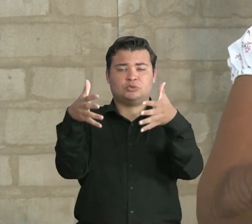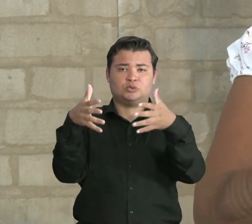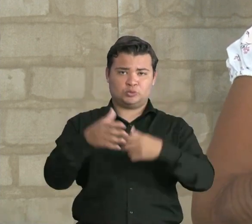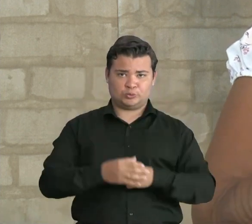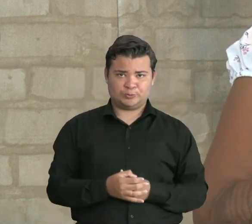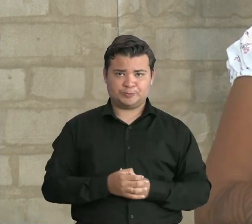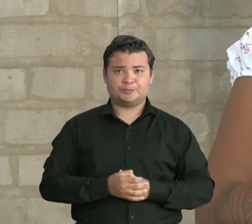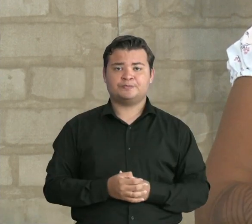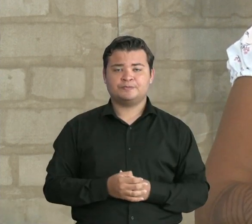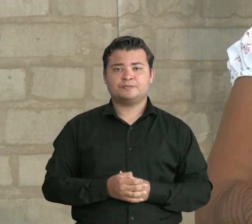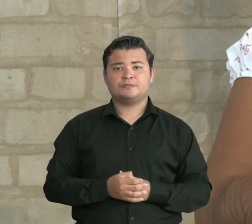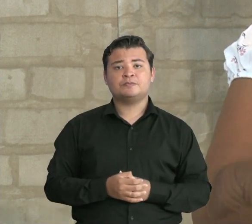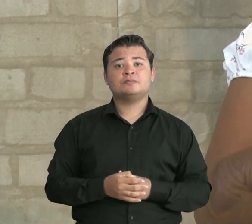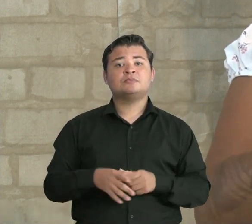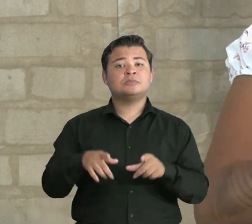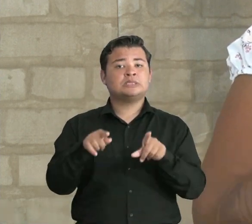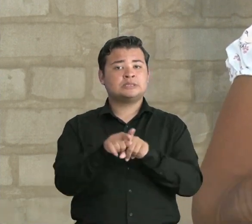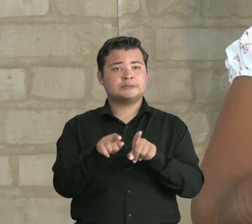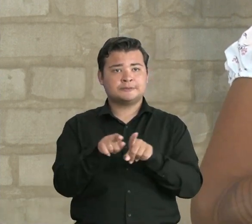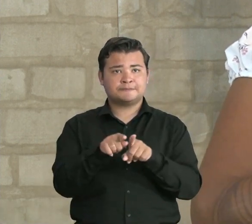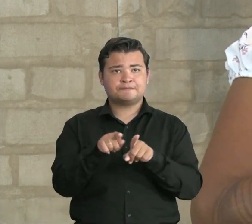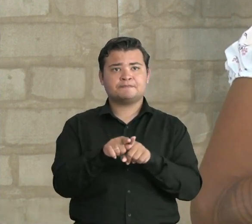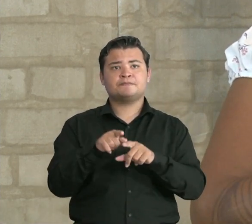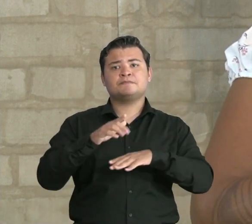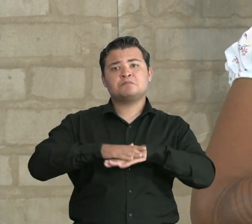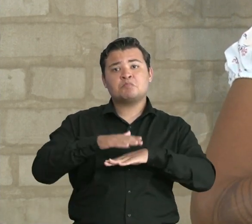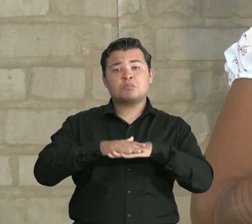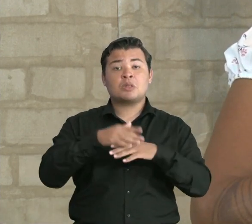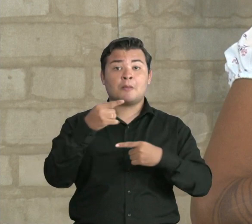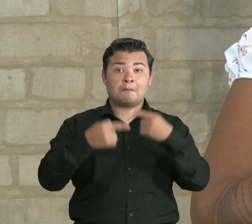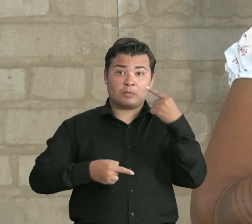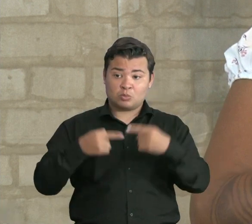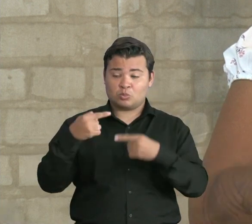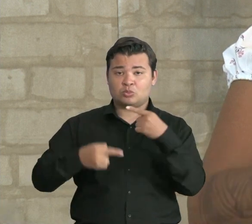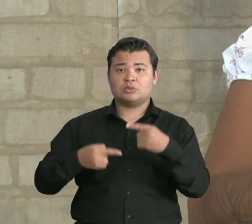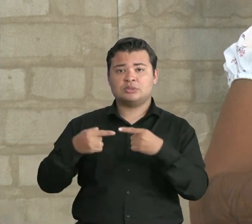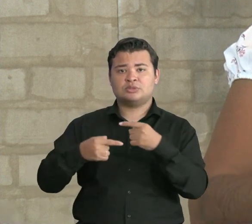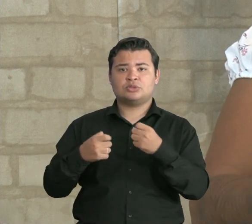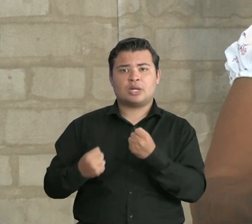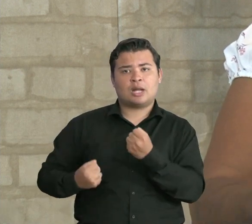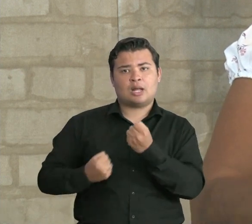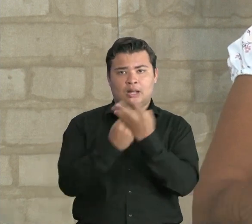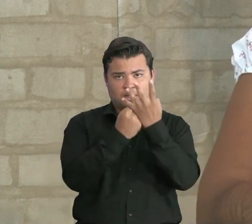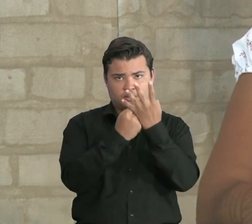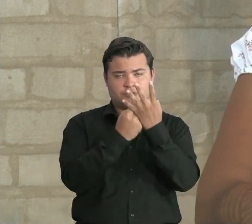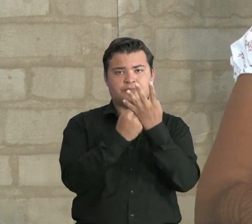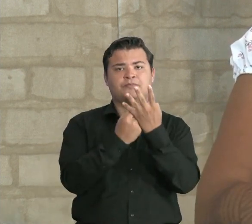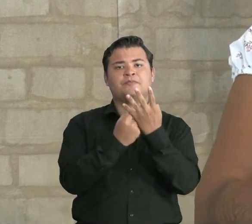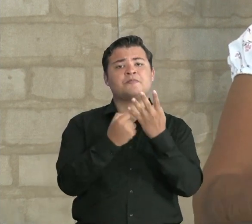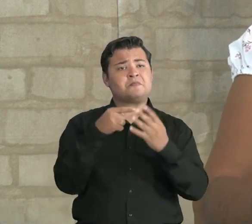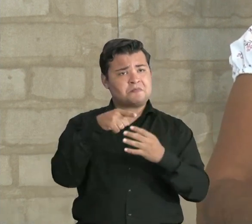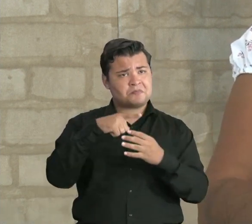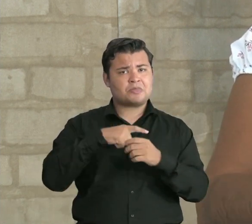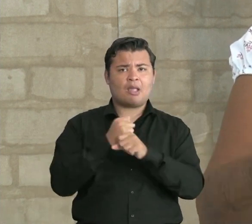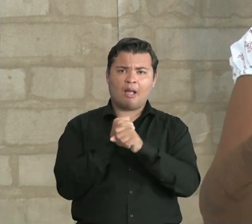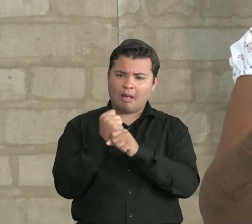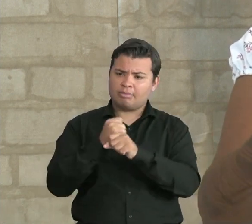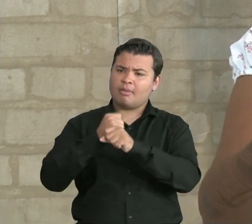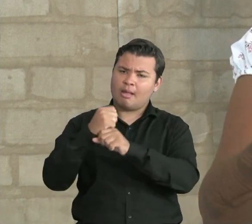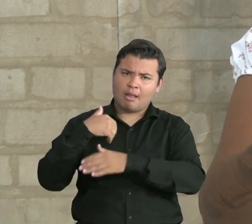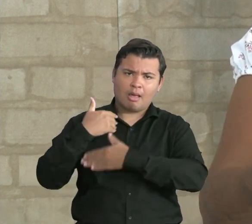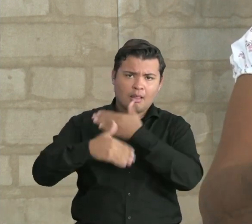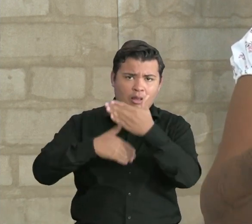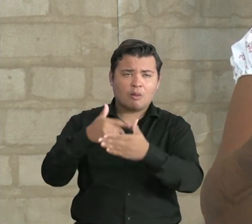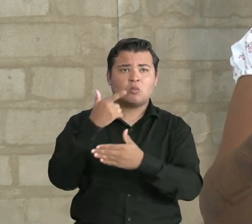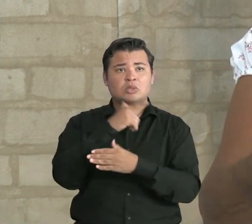a efetivação, por exemplo, da política de ações afirmativas, né, que tem garantido ano após ano o ingresso de